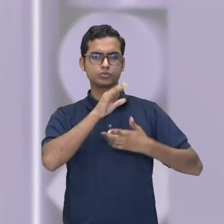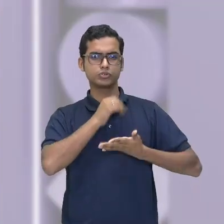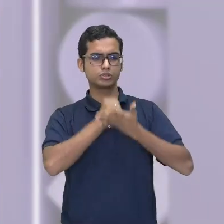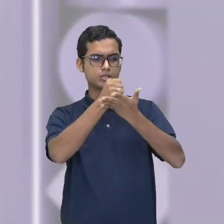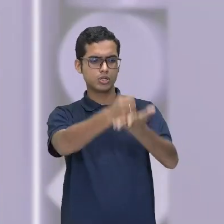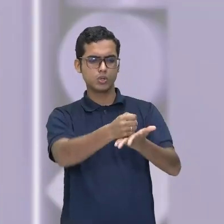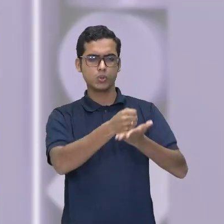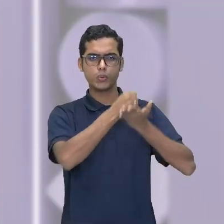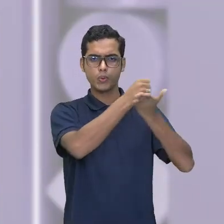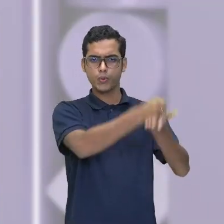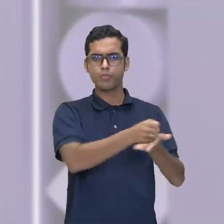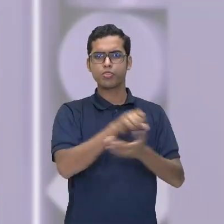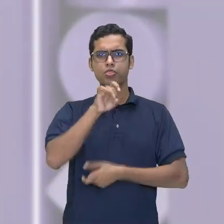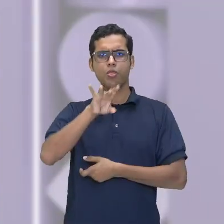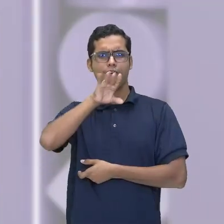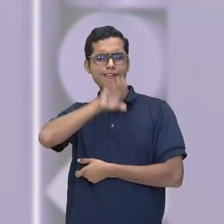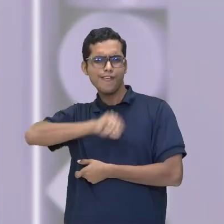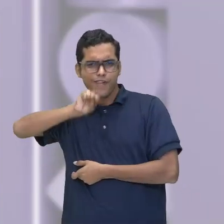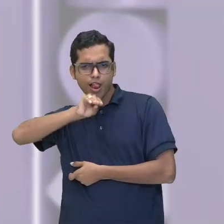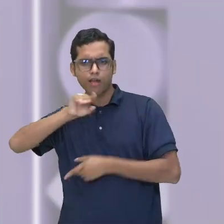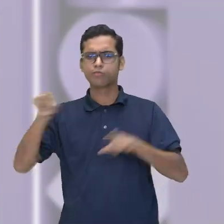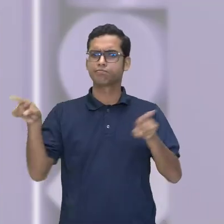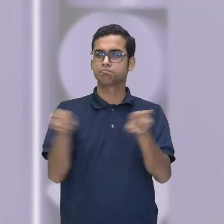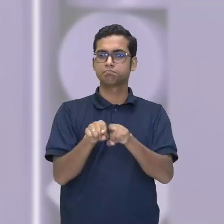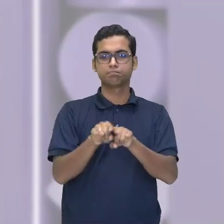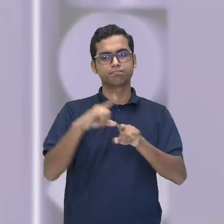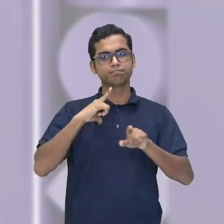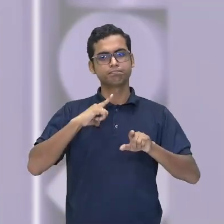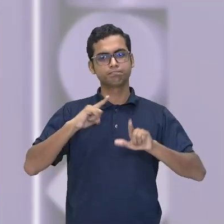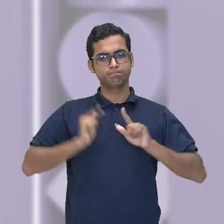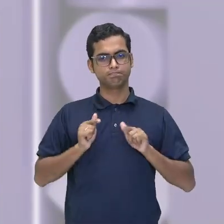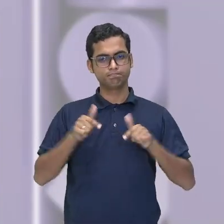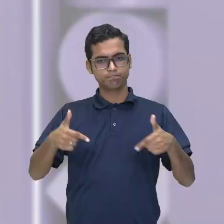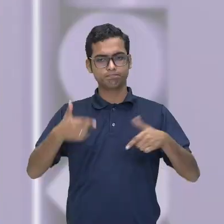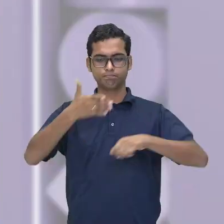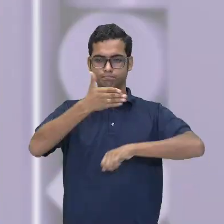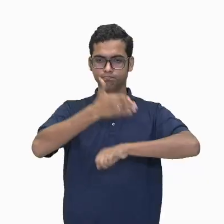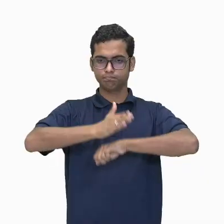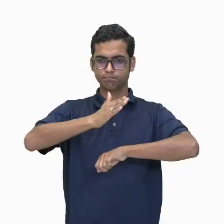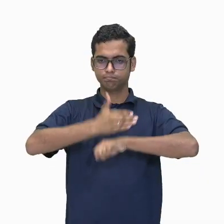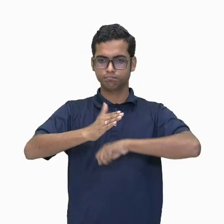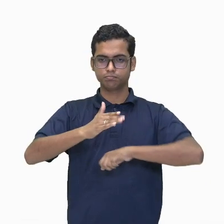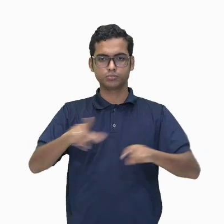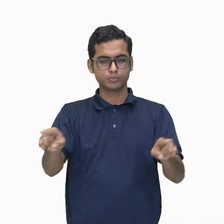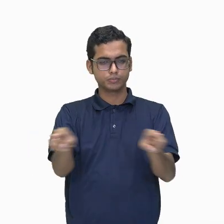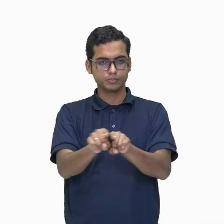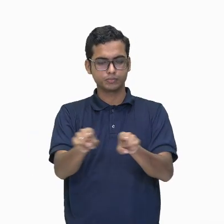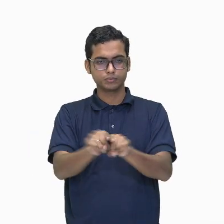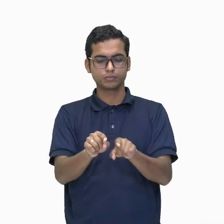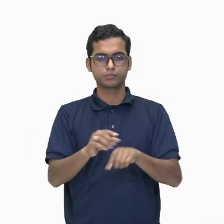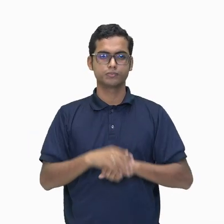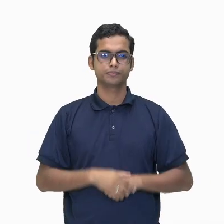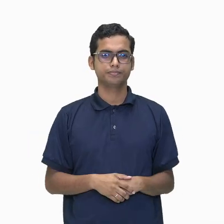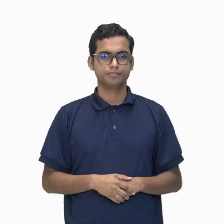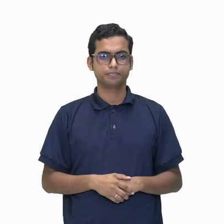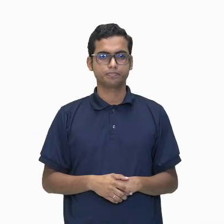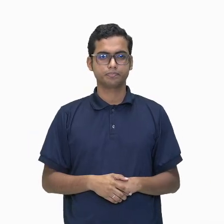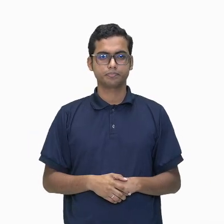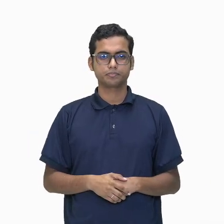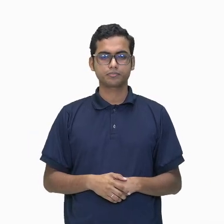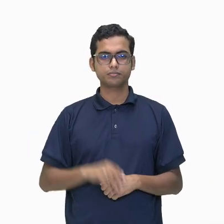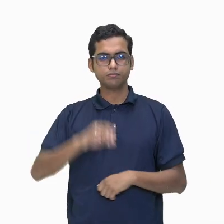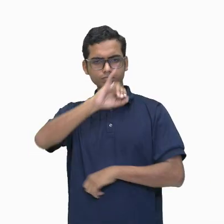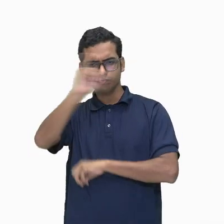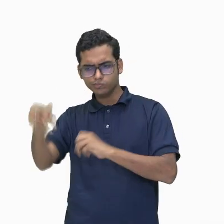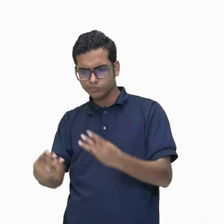que não é só falar, tenha também uma prática quanto a isso. Vamos também continuar, por favor? Para o judaísmo e o